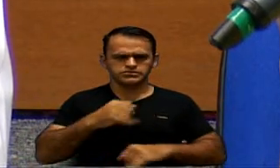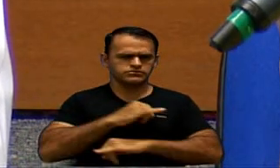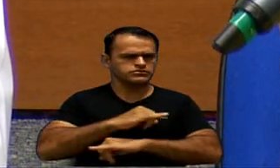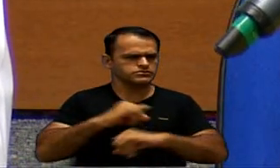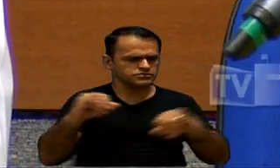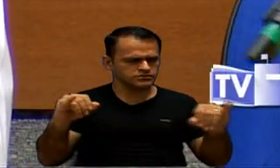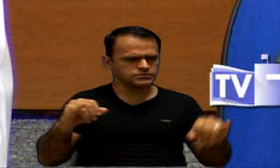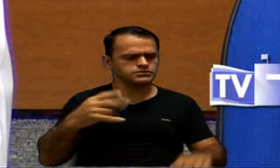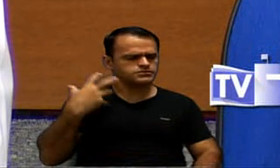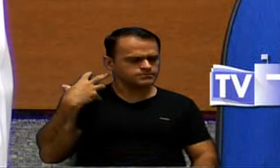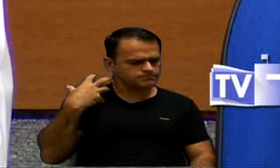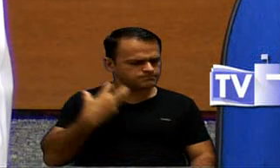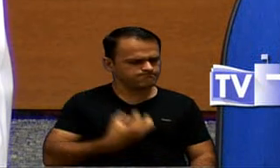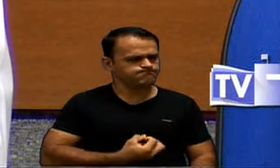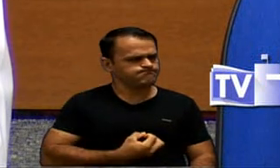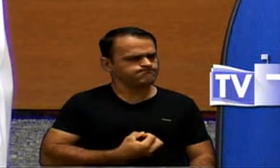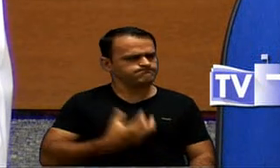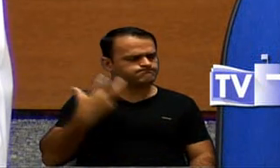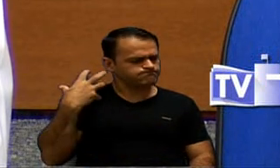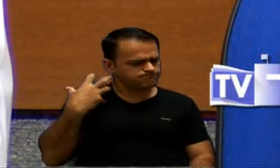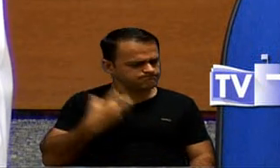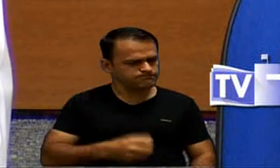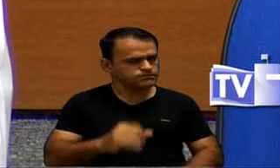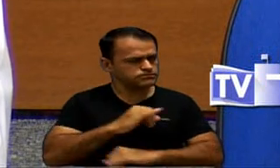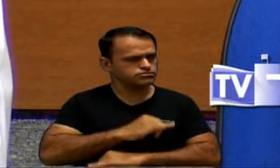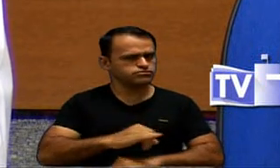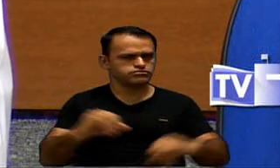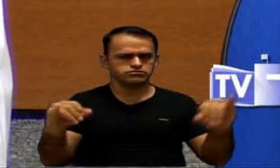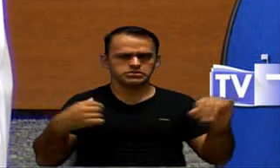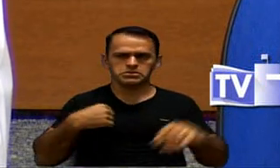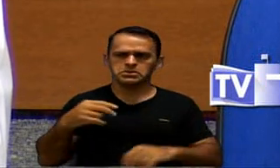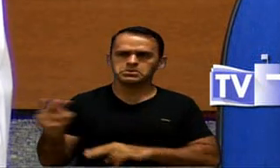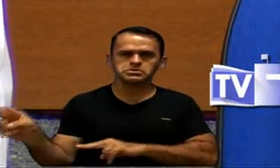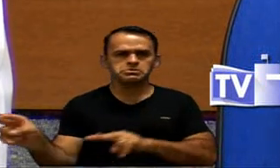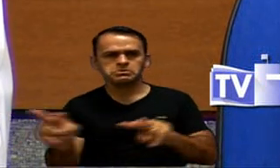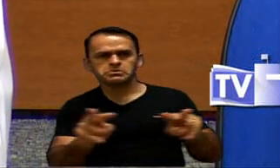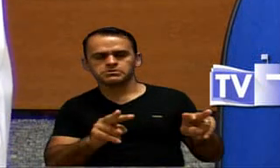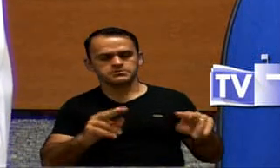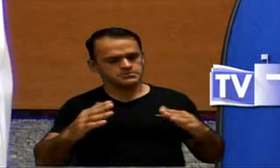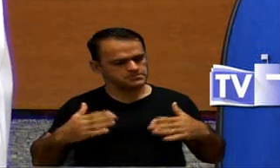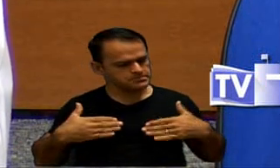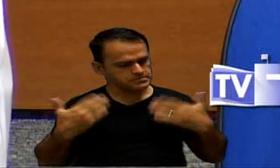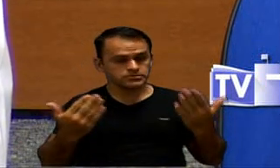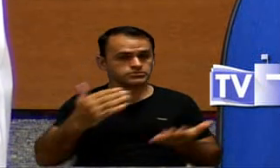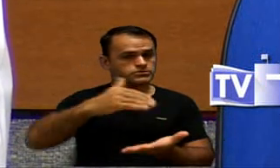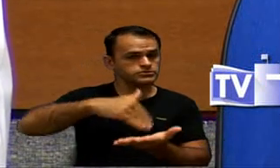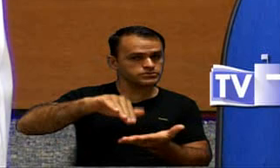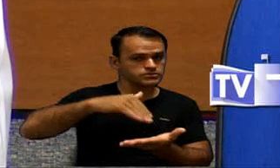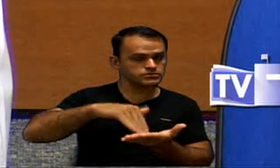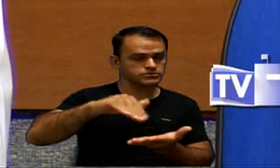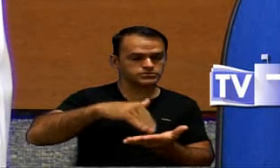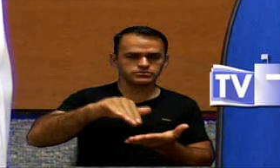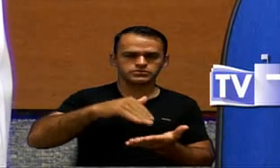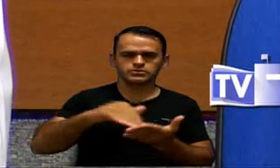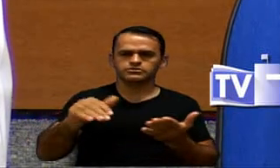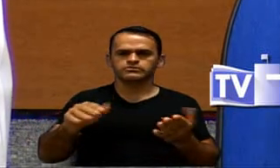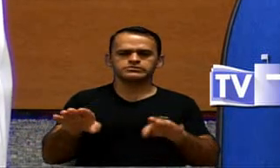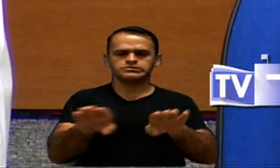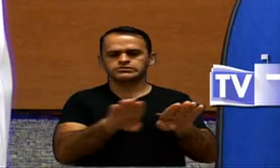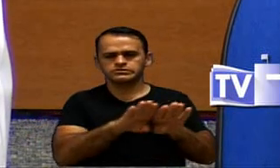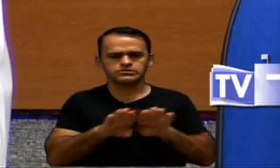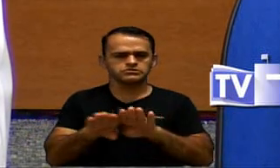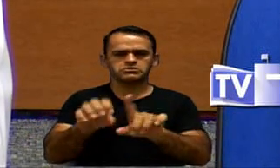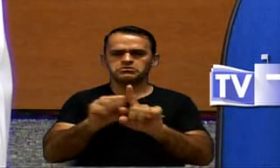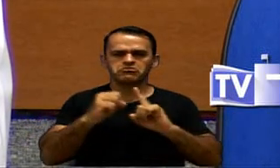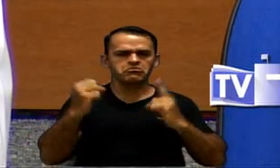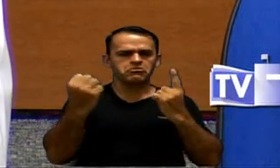indignação, né, vereadora? Espanto pelo fato da Secretaria de Igualdade e Assistência